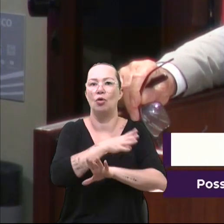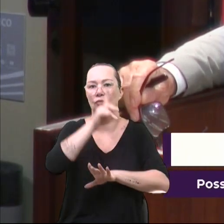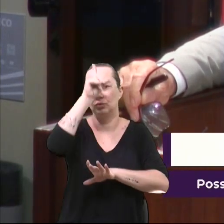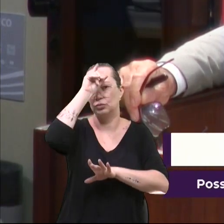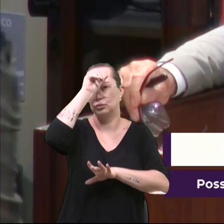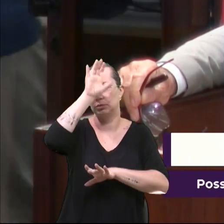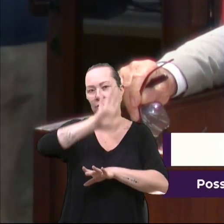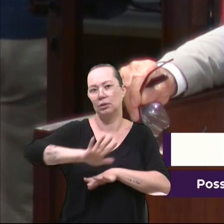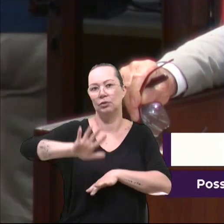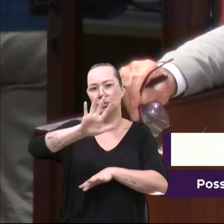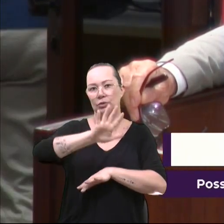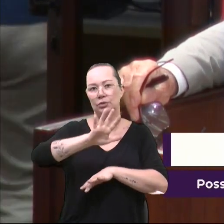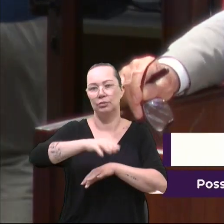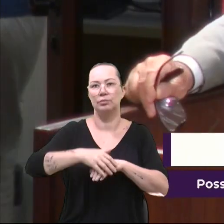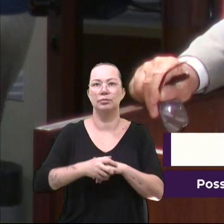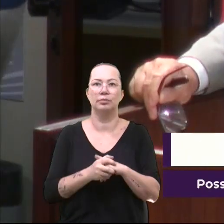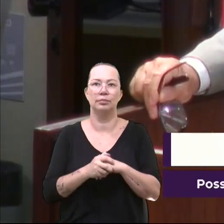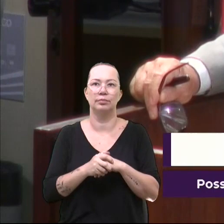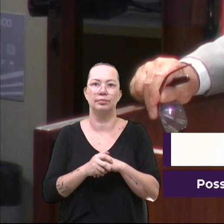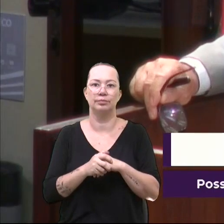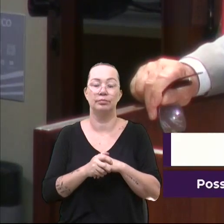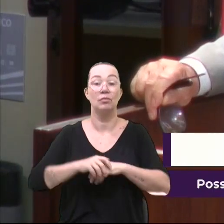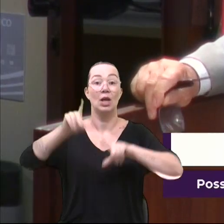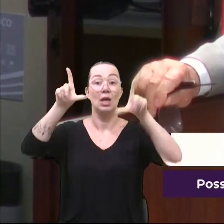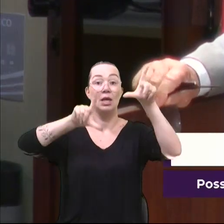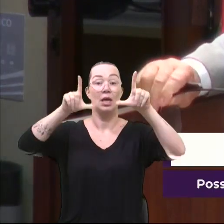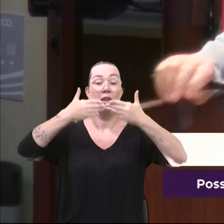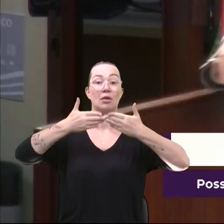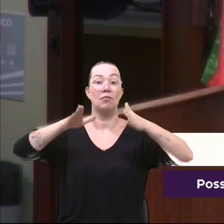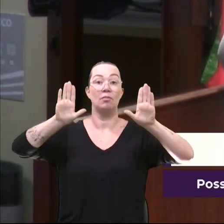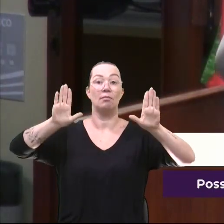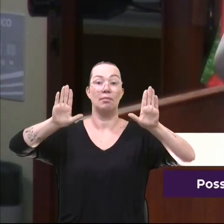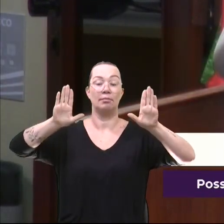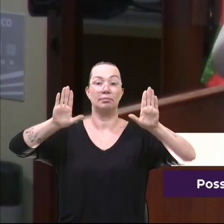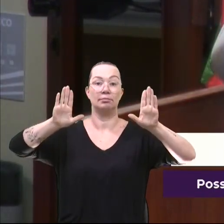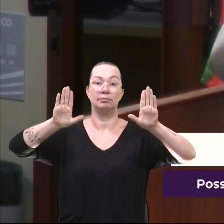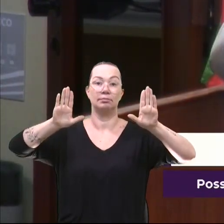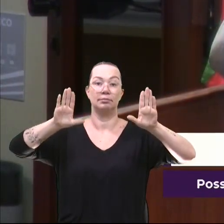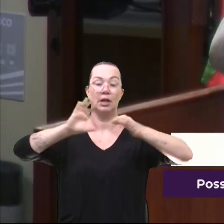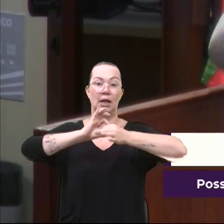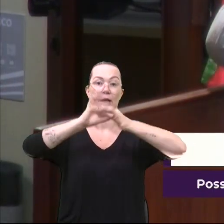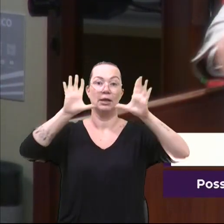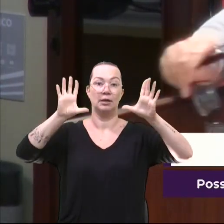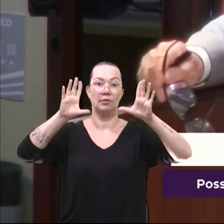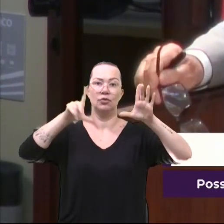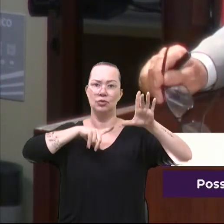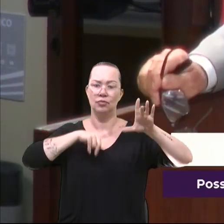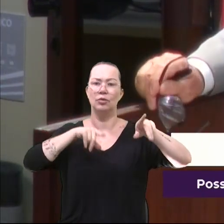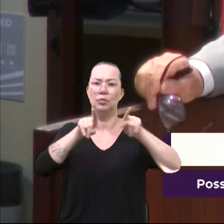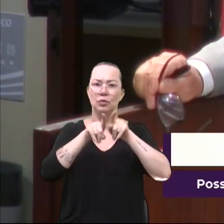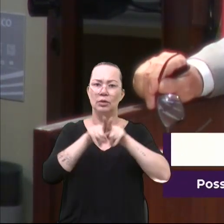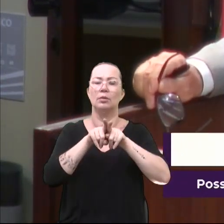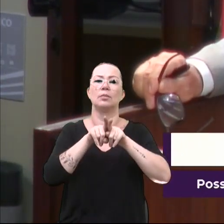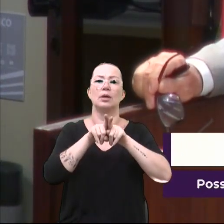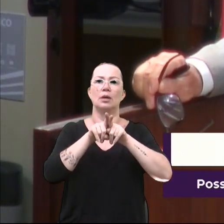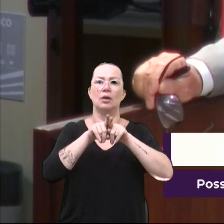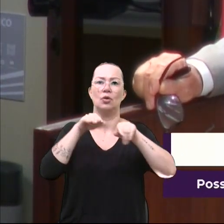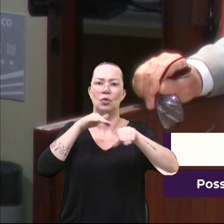Geral. E a TV aberta, estivemos com a coordenação de comunicação, através do